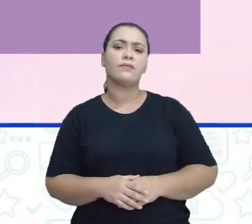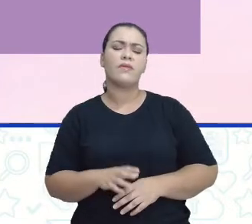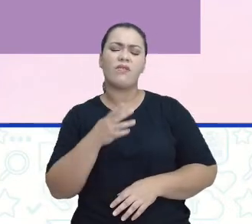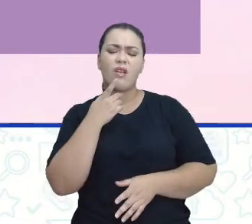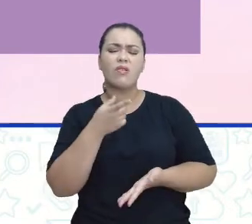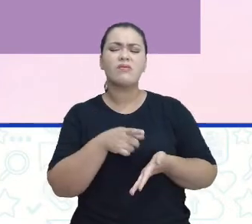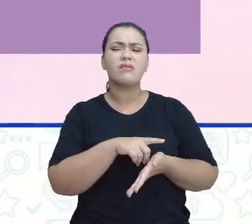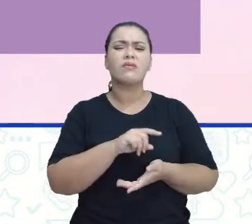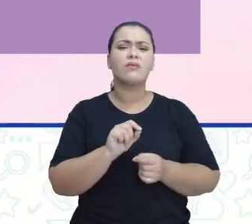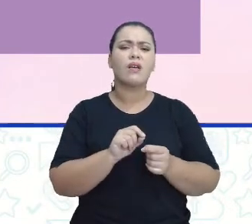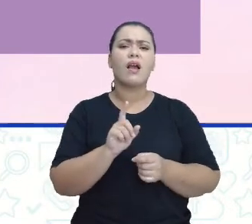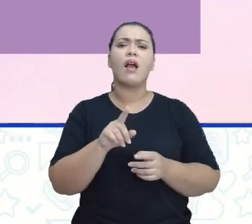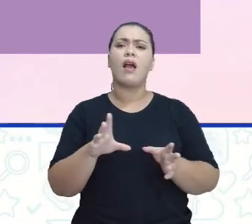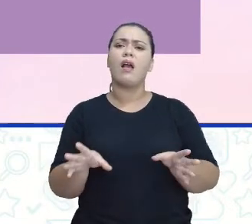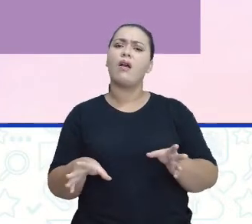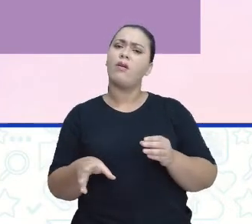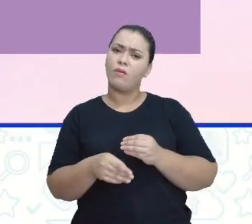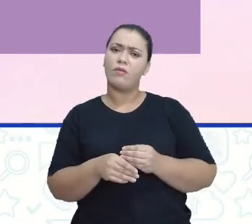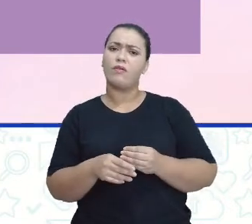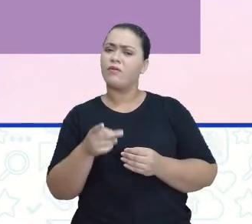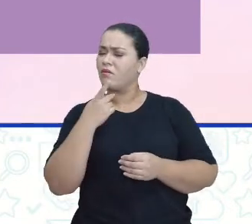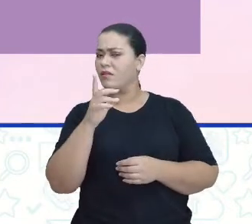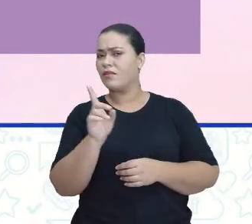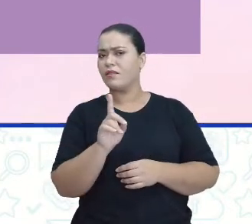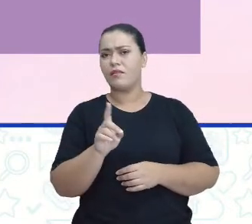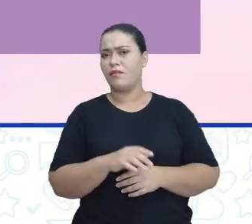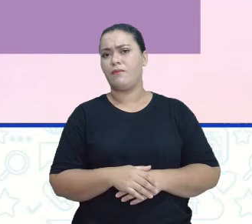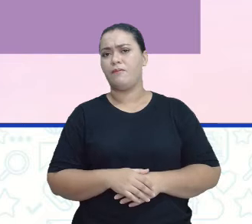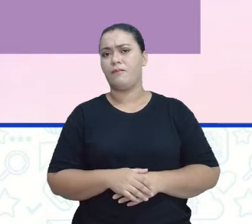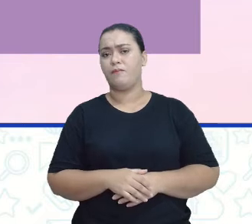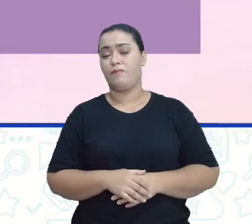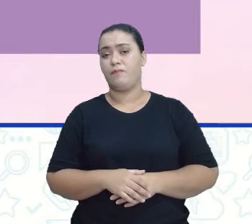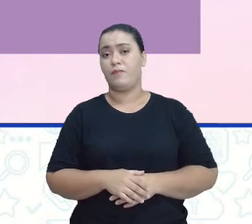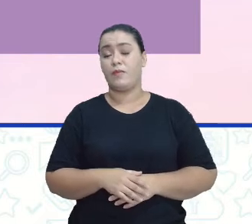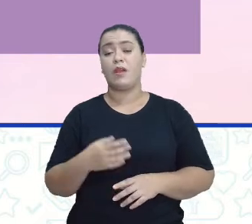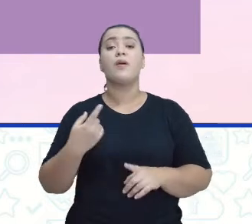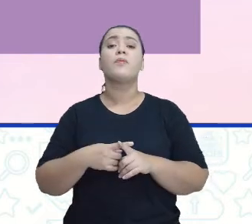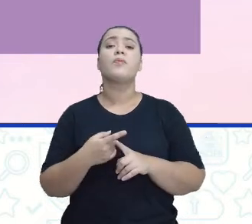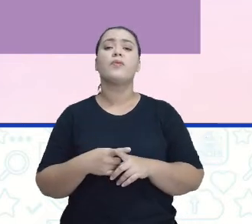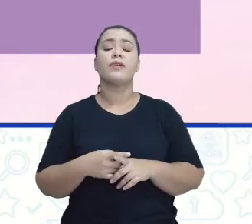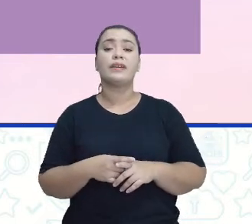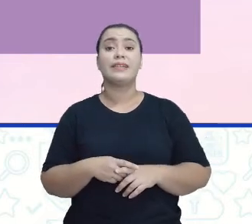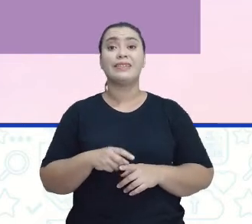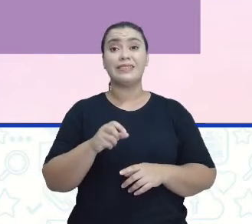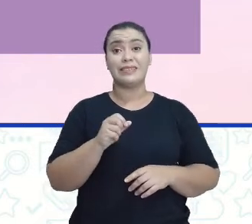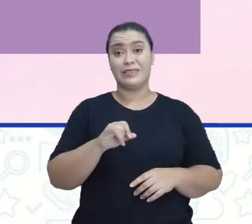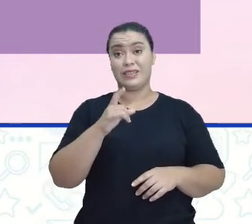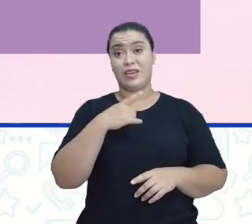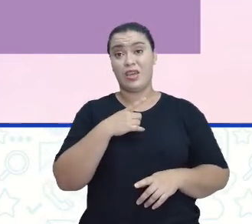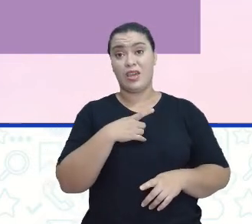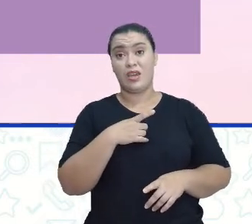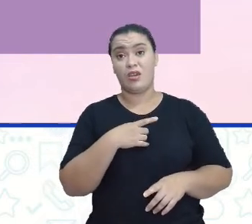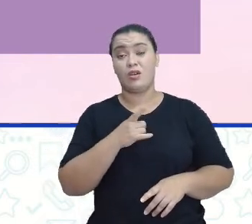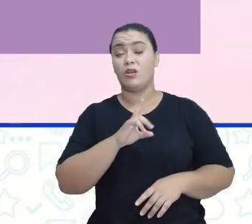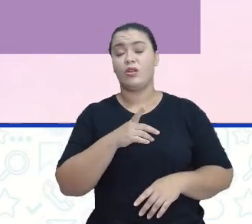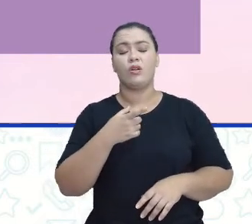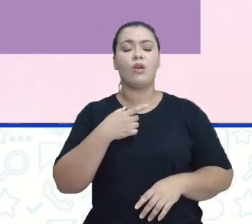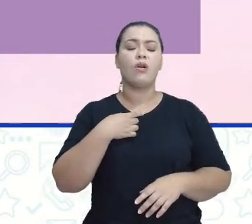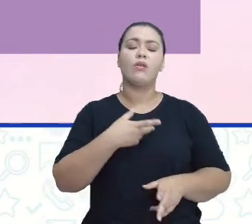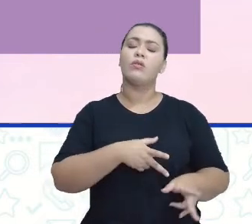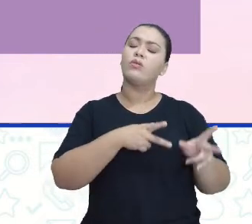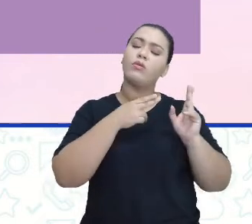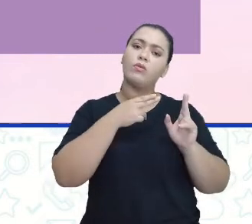ontem são complementos. Eu vou dizer que não são. Não são porque, se eu tirar cedo ontem, se eu colocar só